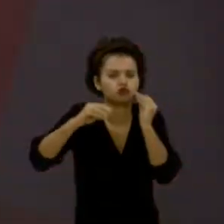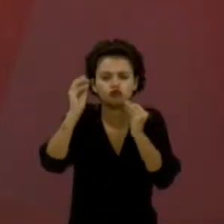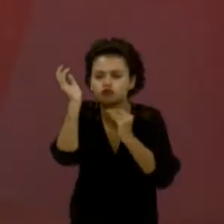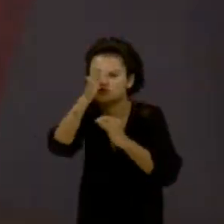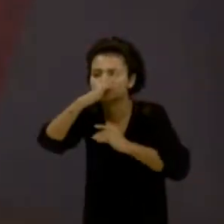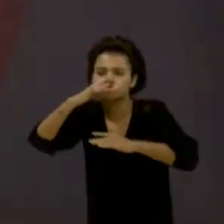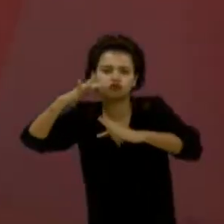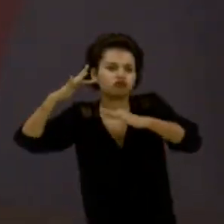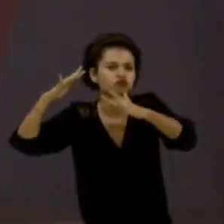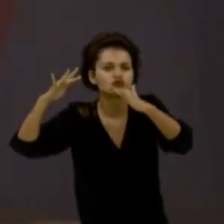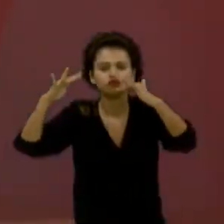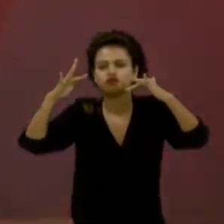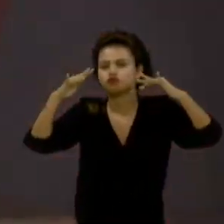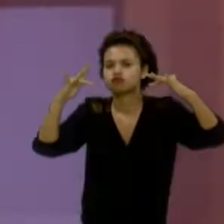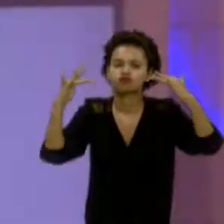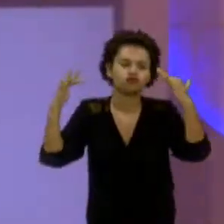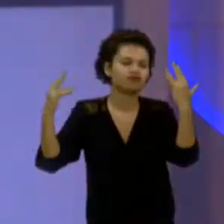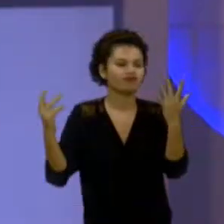chupar